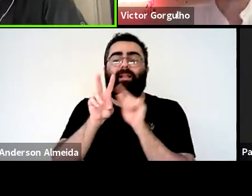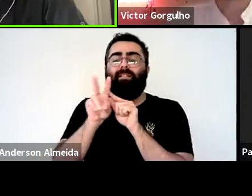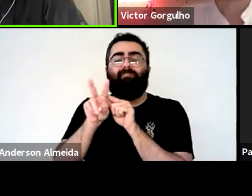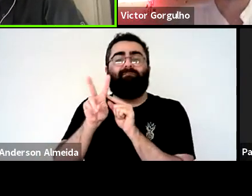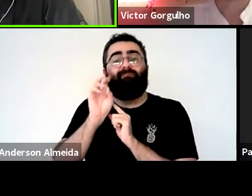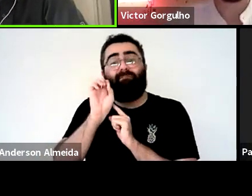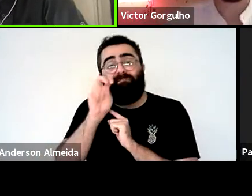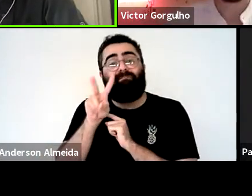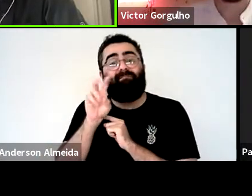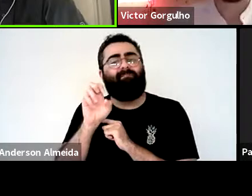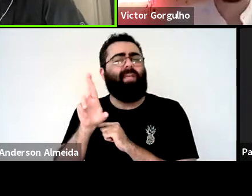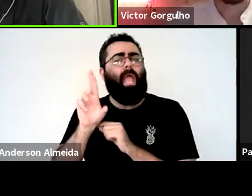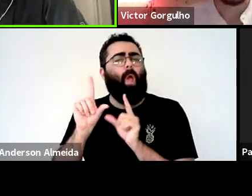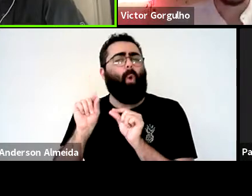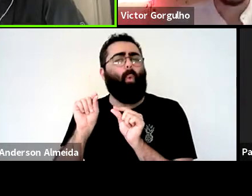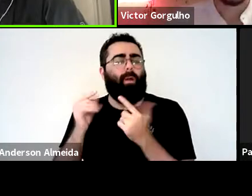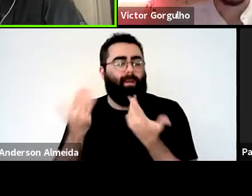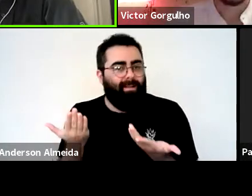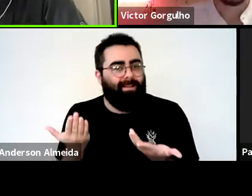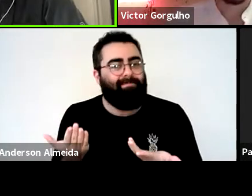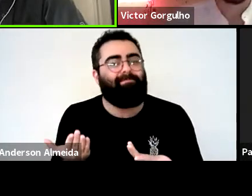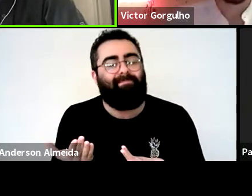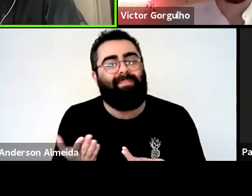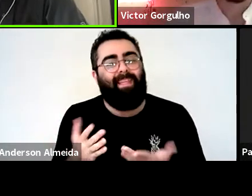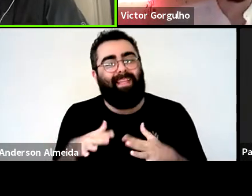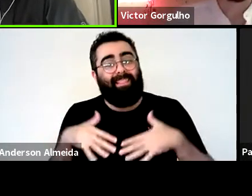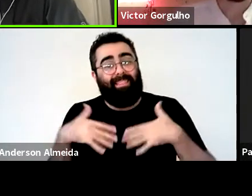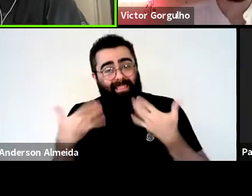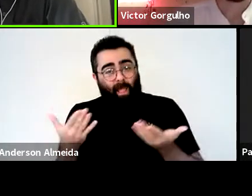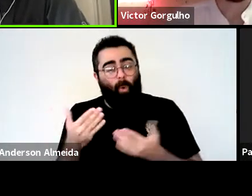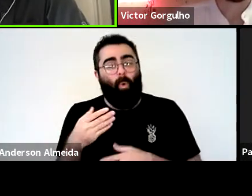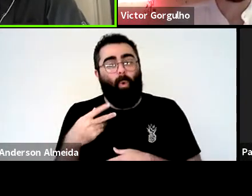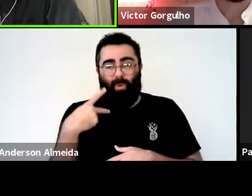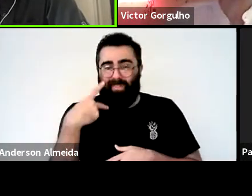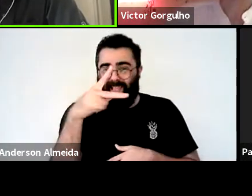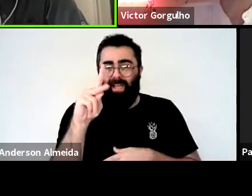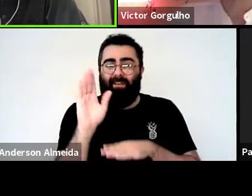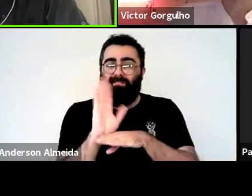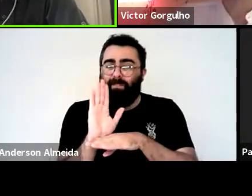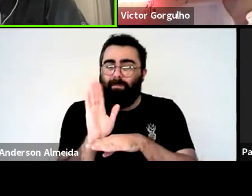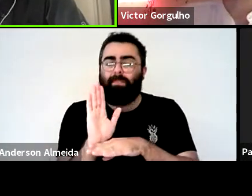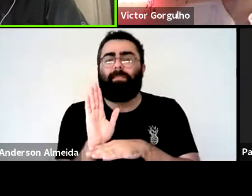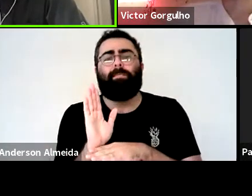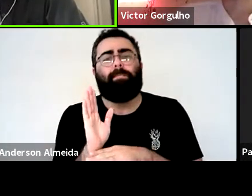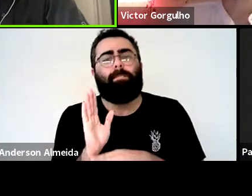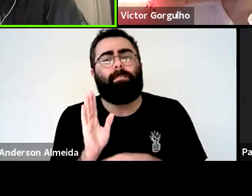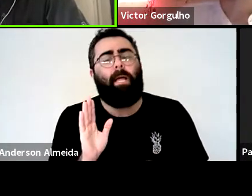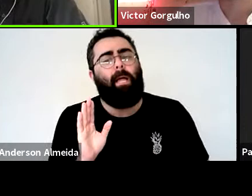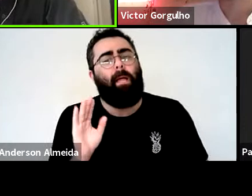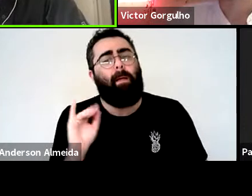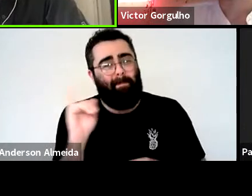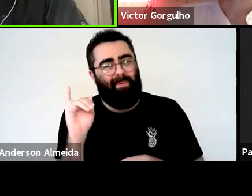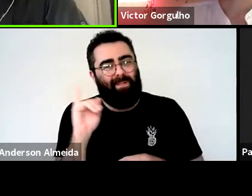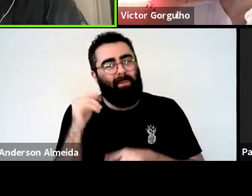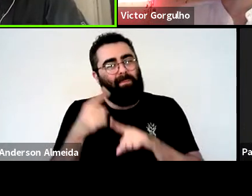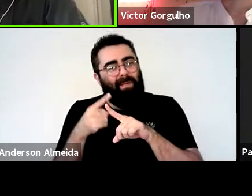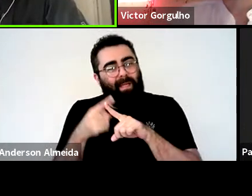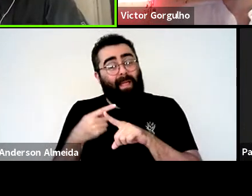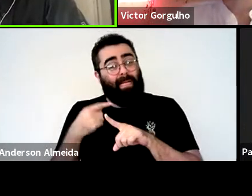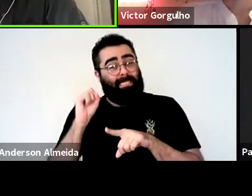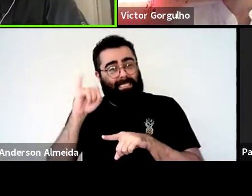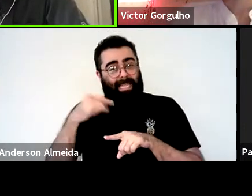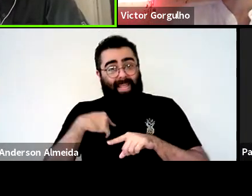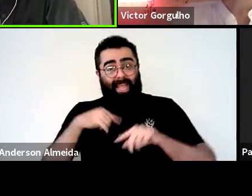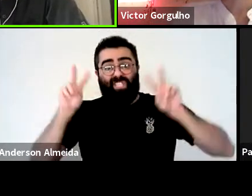título é uma epígrafe, ou seja, ele é um vetor, né? Então, ele já me direciona. E ao delirar o